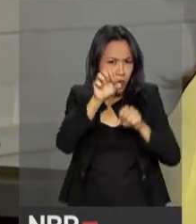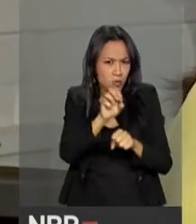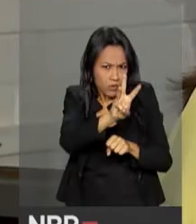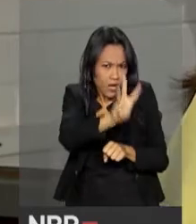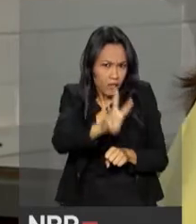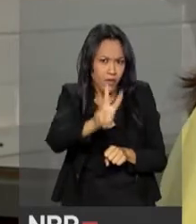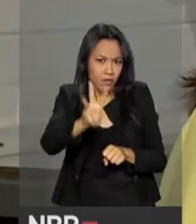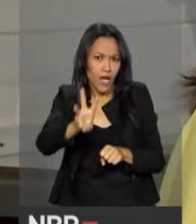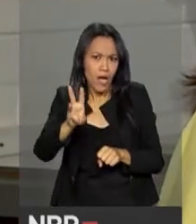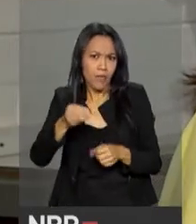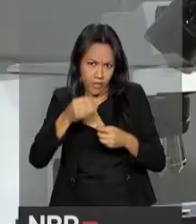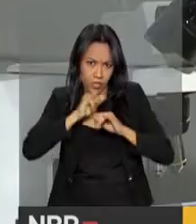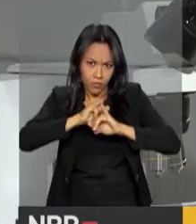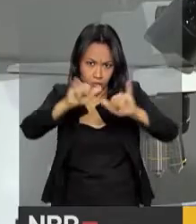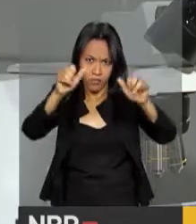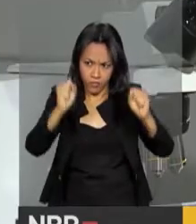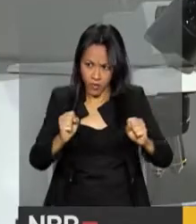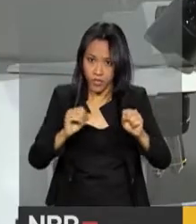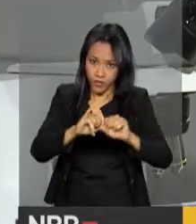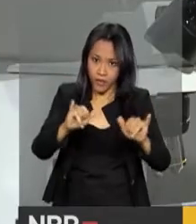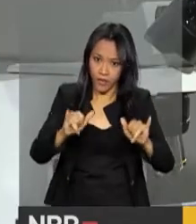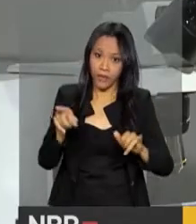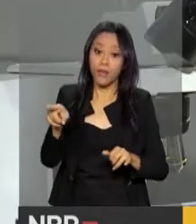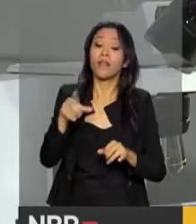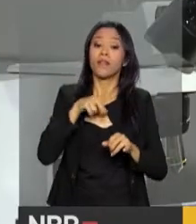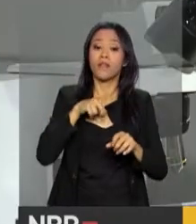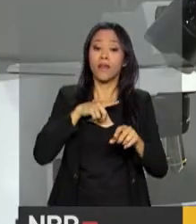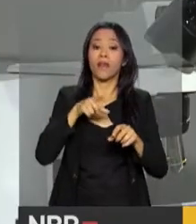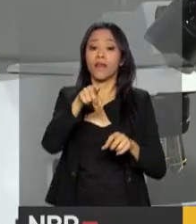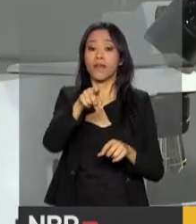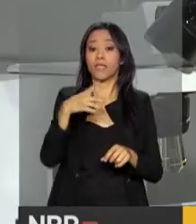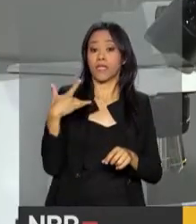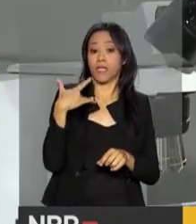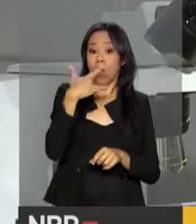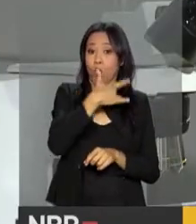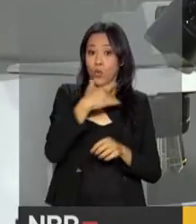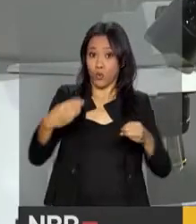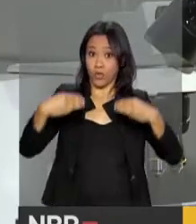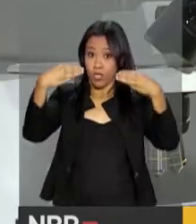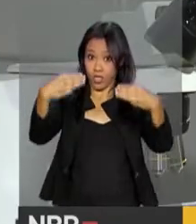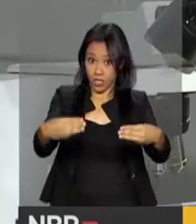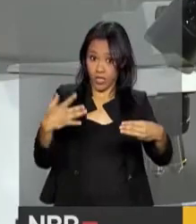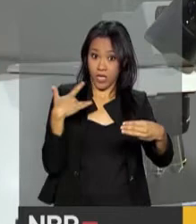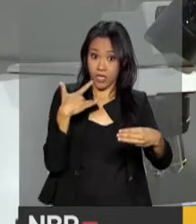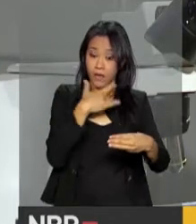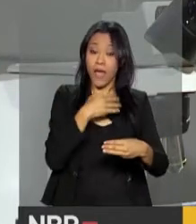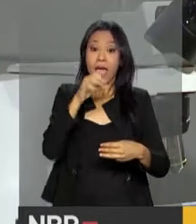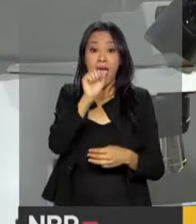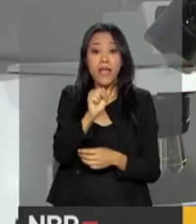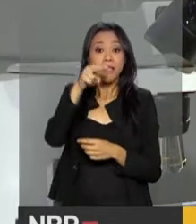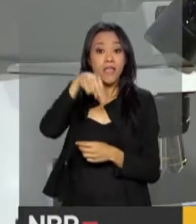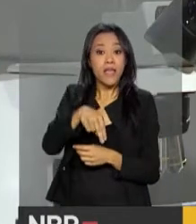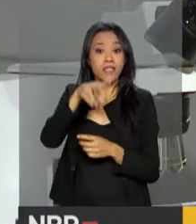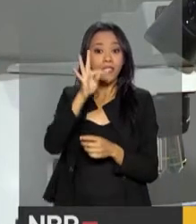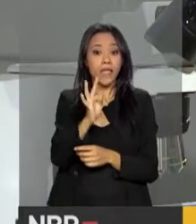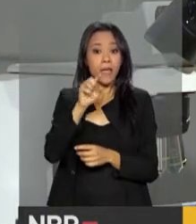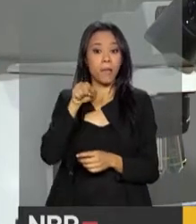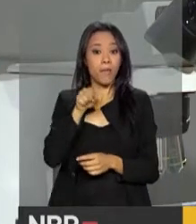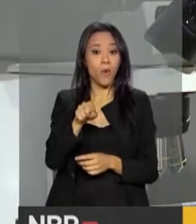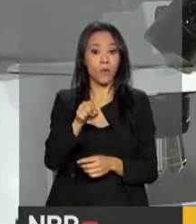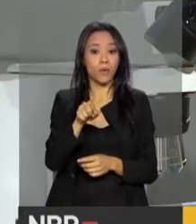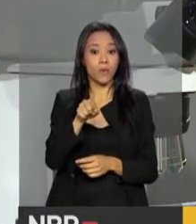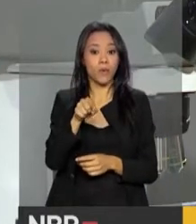divulgar aqui pra quem está nos assistindo tem se tem um site do ministério da saúde que snt ponto